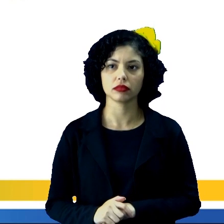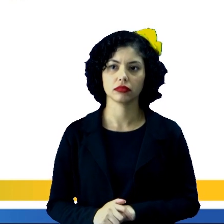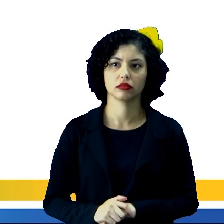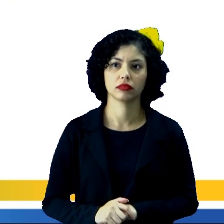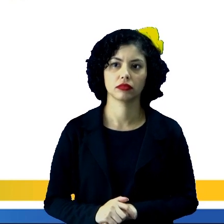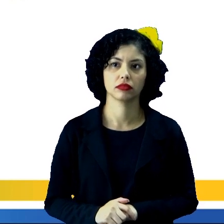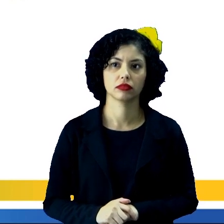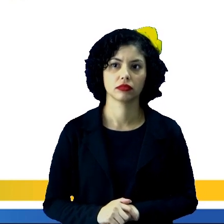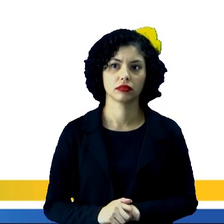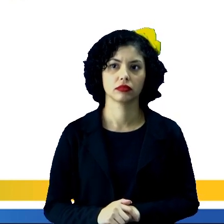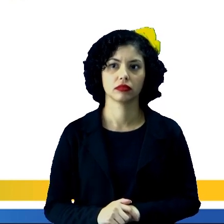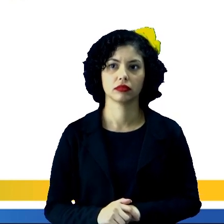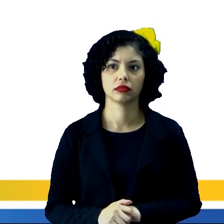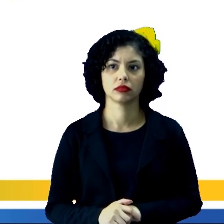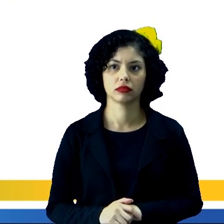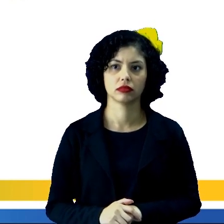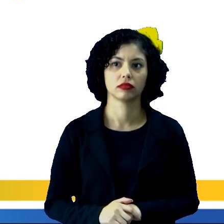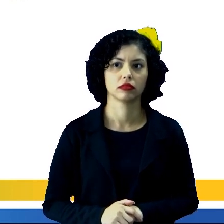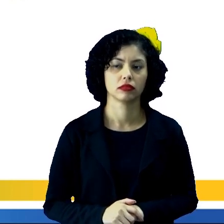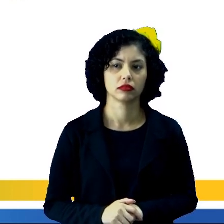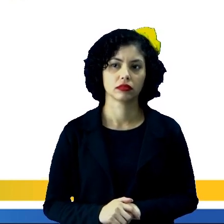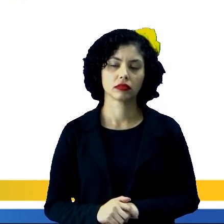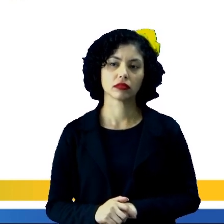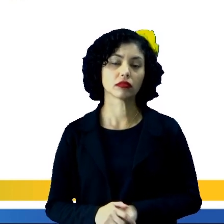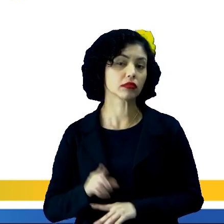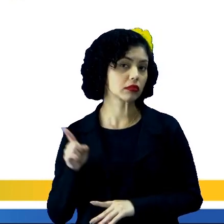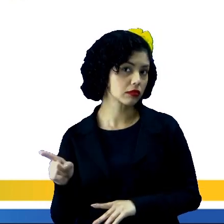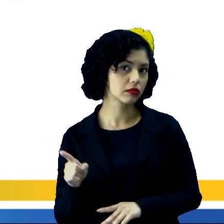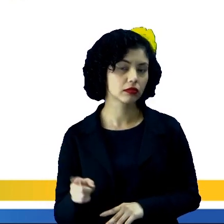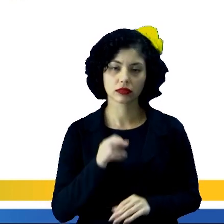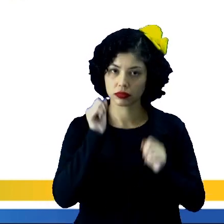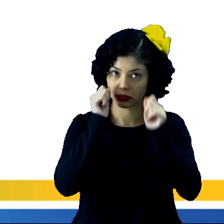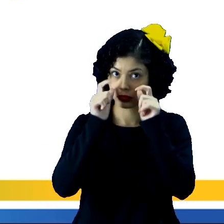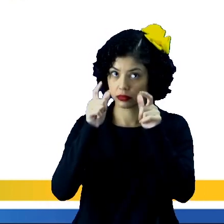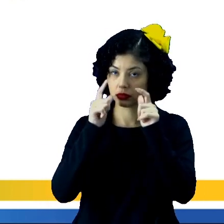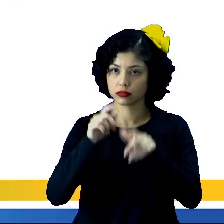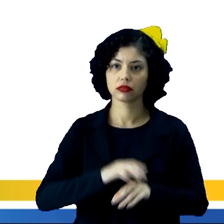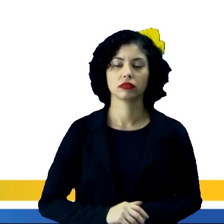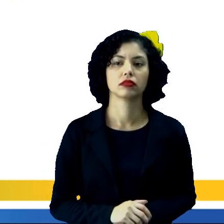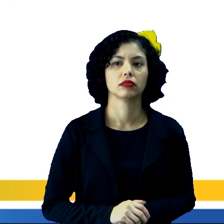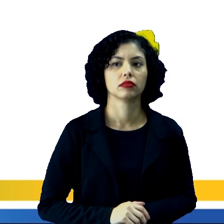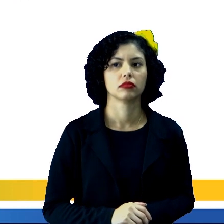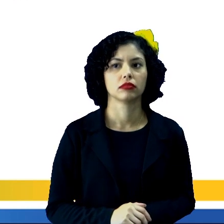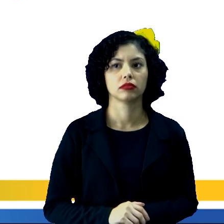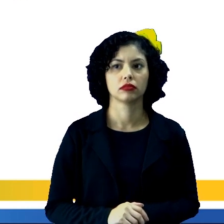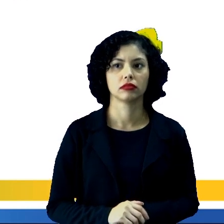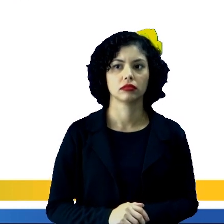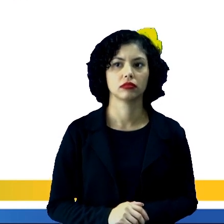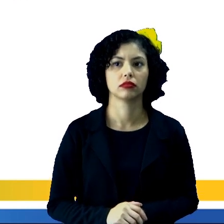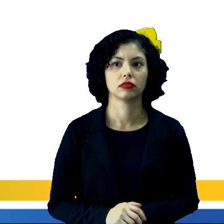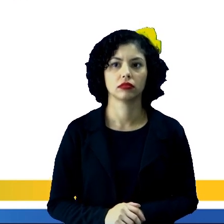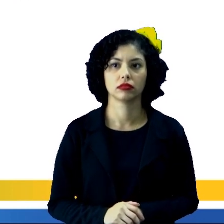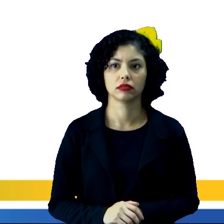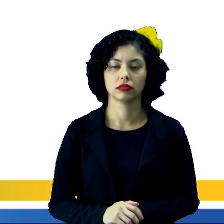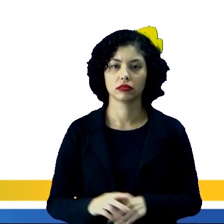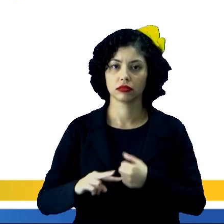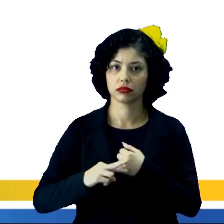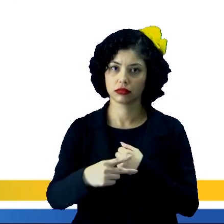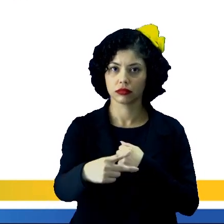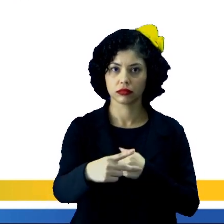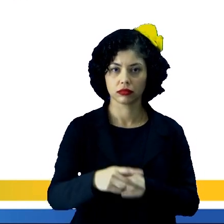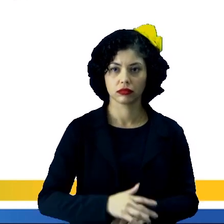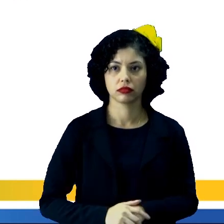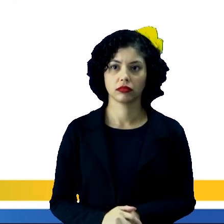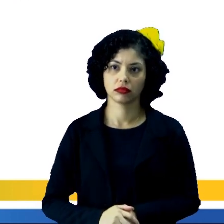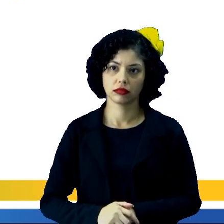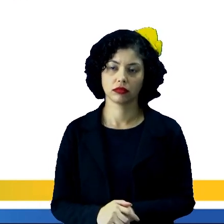He was not paying much attention. Ele não estava prestando muita atenção. Consequently,